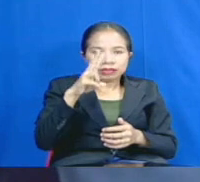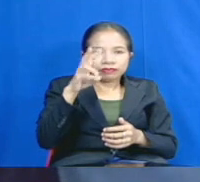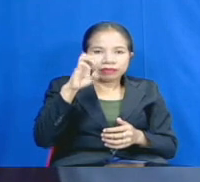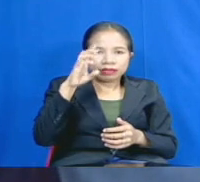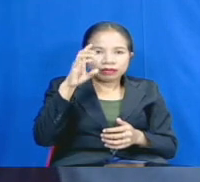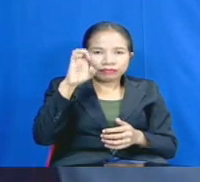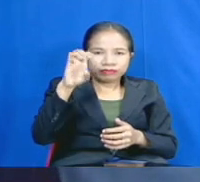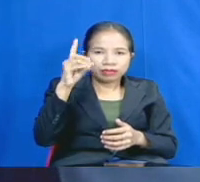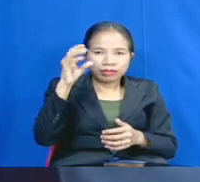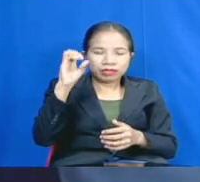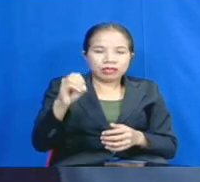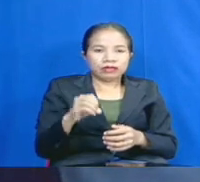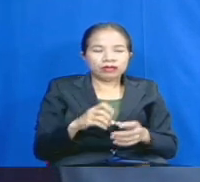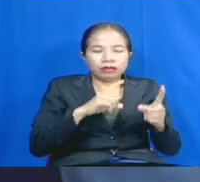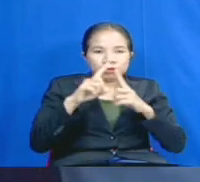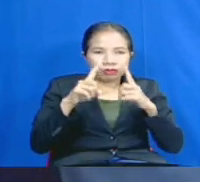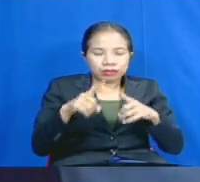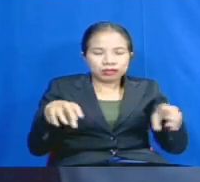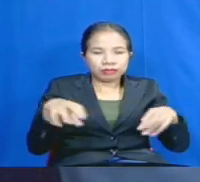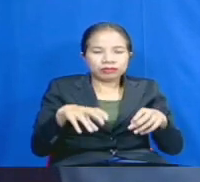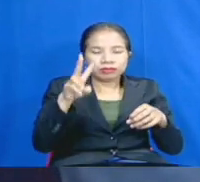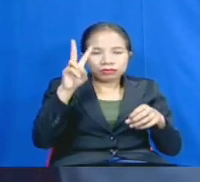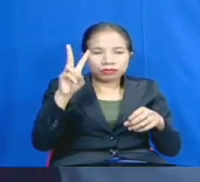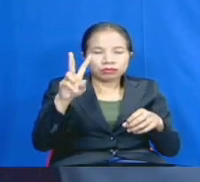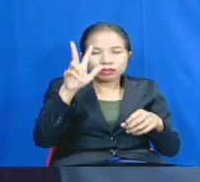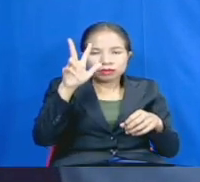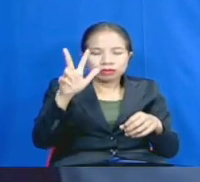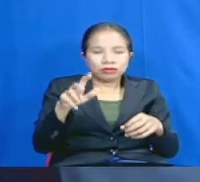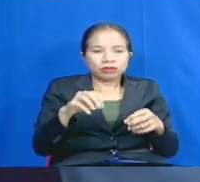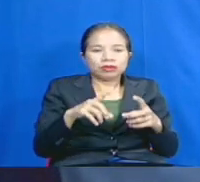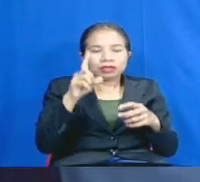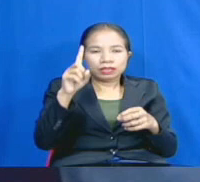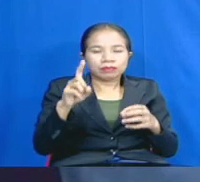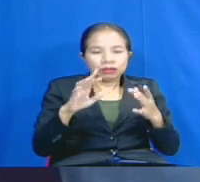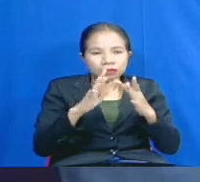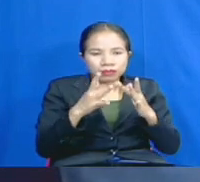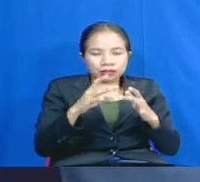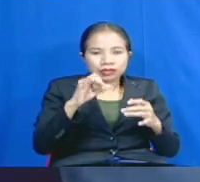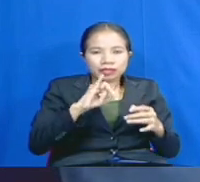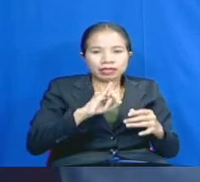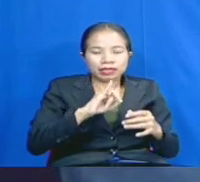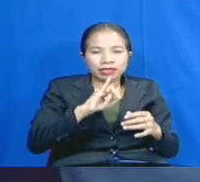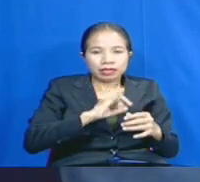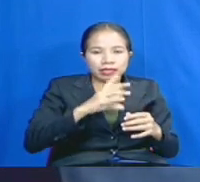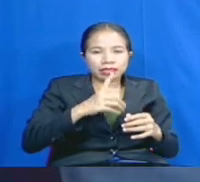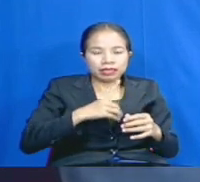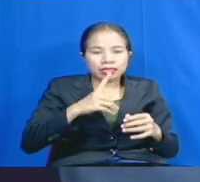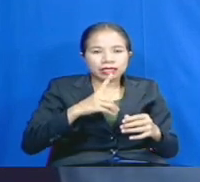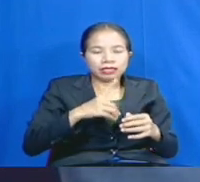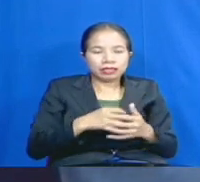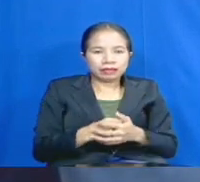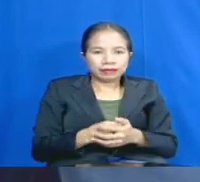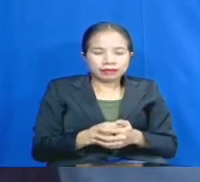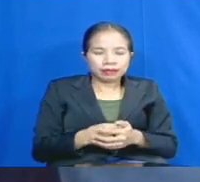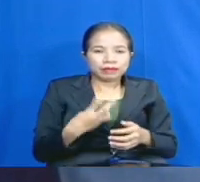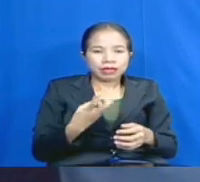projeto rua ka tolu. Primeiro projeto maka konaba digital ID, unique digital ID. Ida nebe maka inicia nebe ami